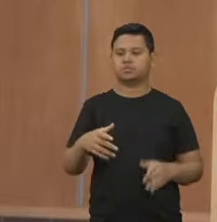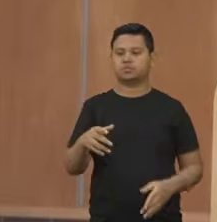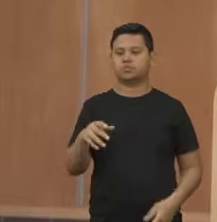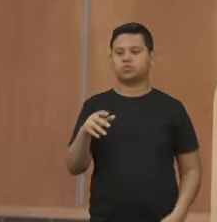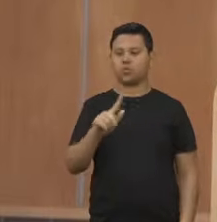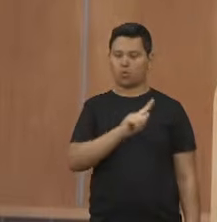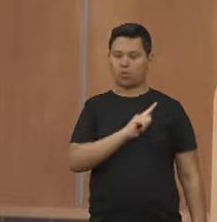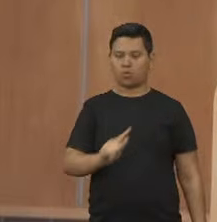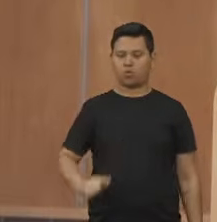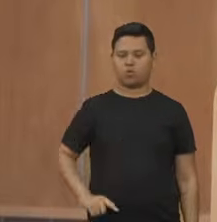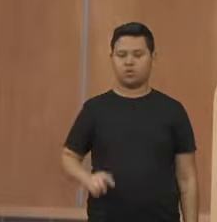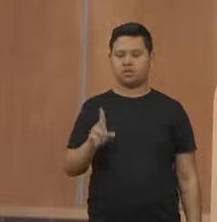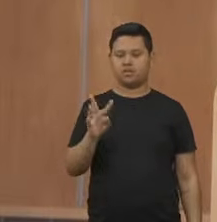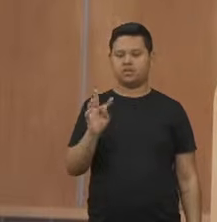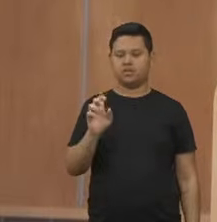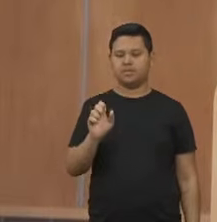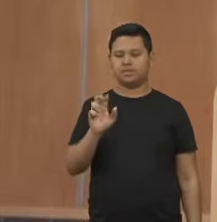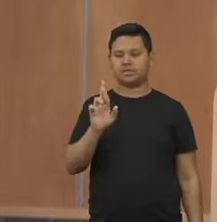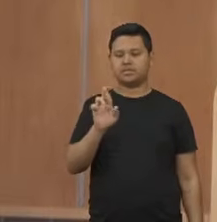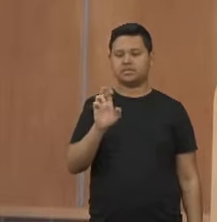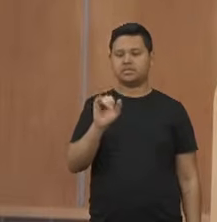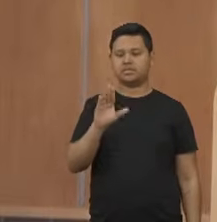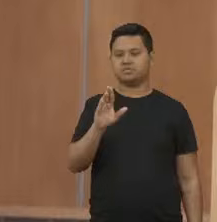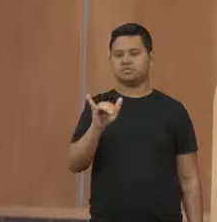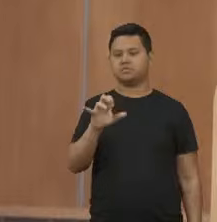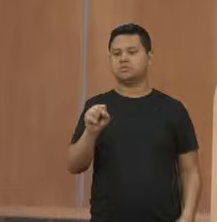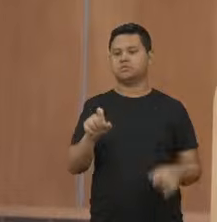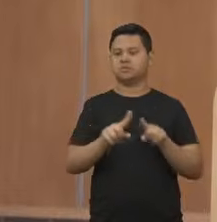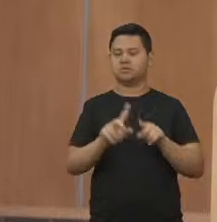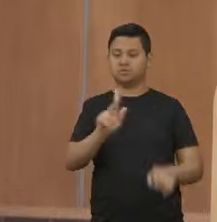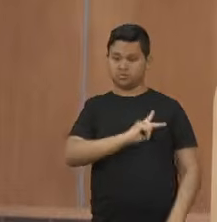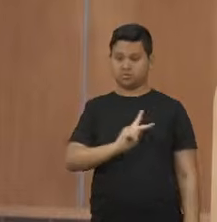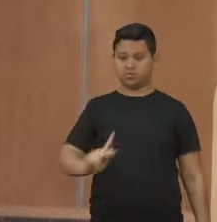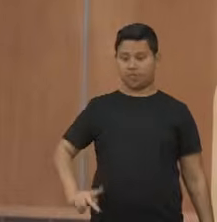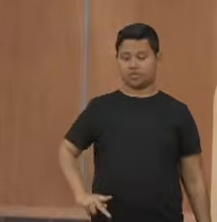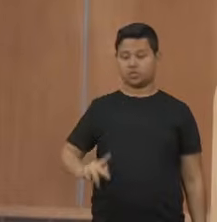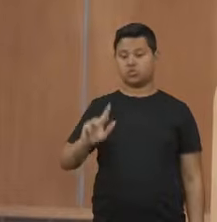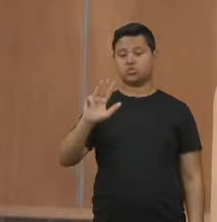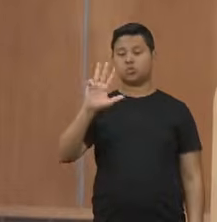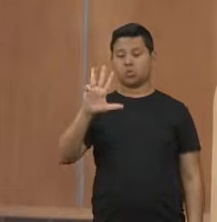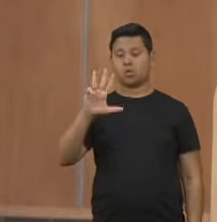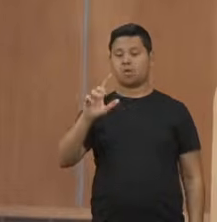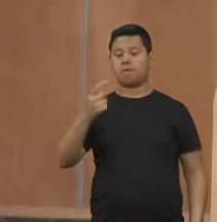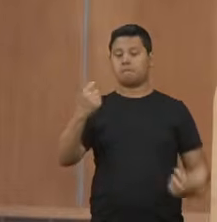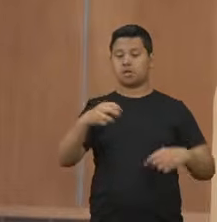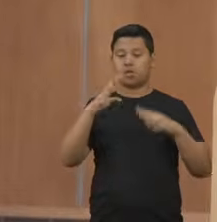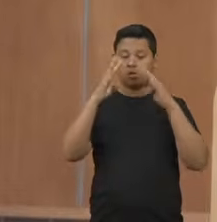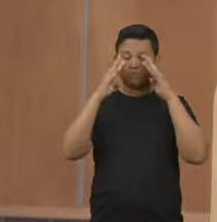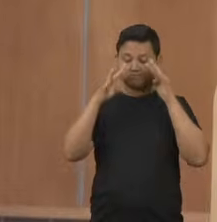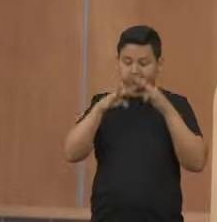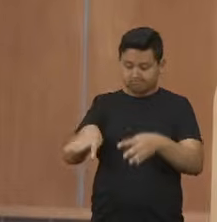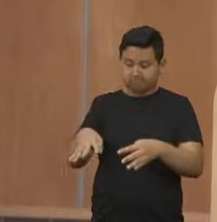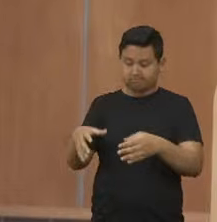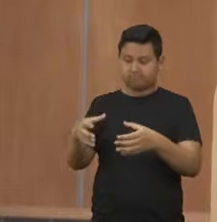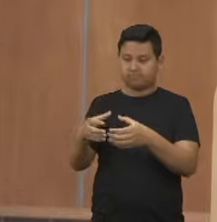Tarcísio, e o presidente da República que está lá hoje, que é o Lula, ele tem que olhar para a cidade de Jacareí.